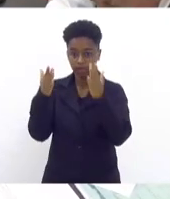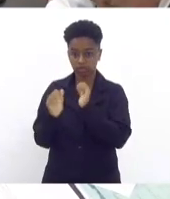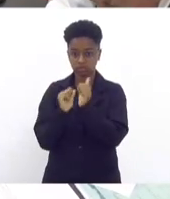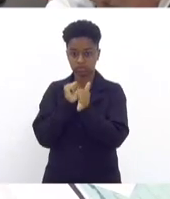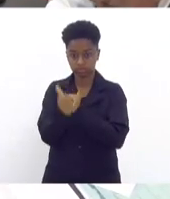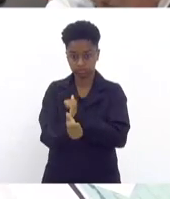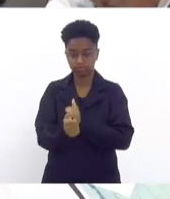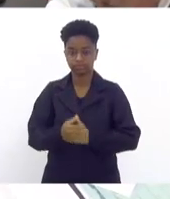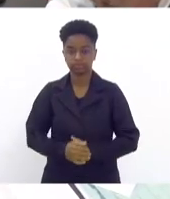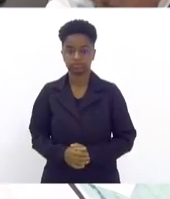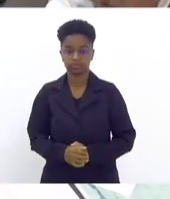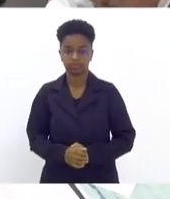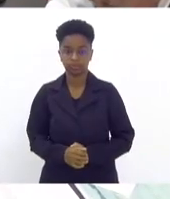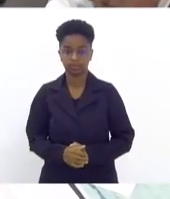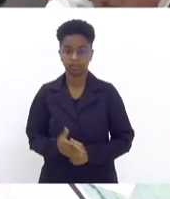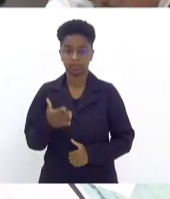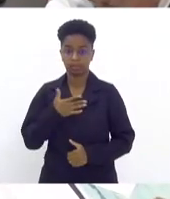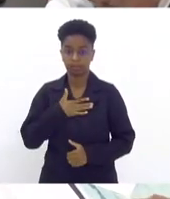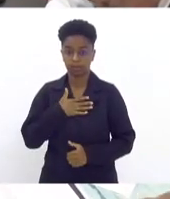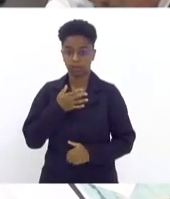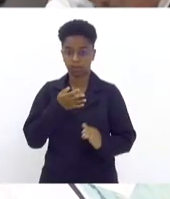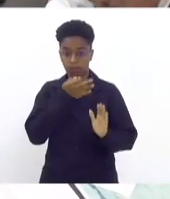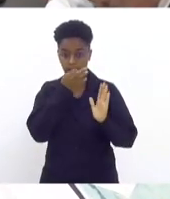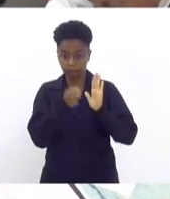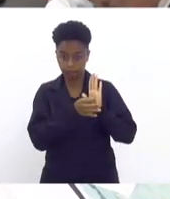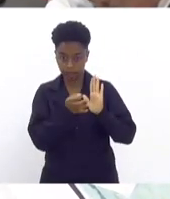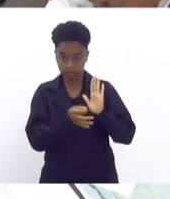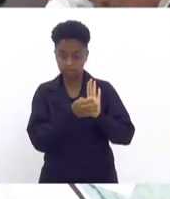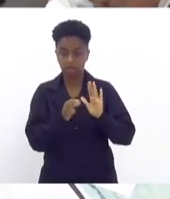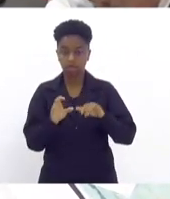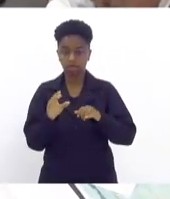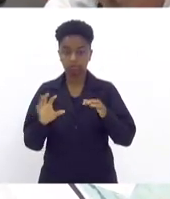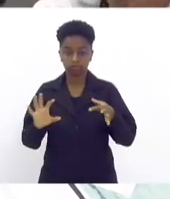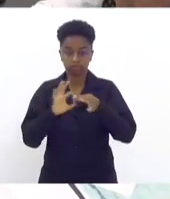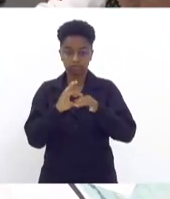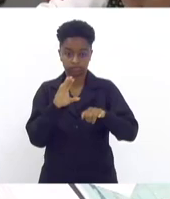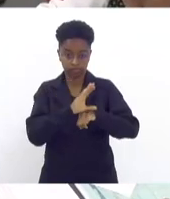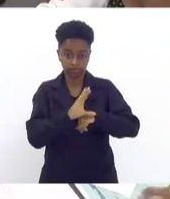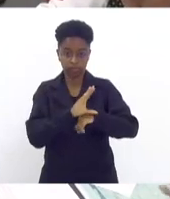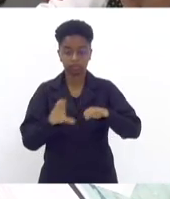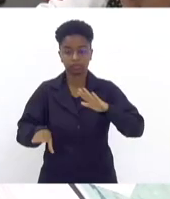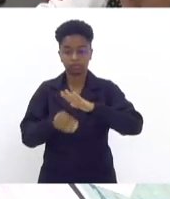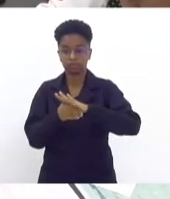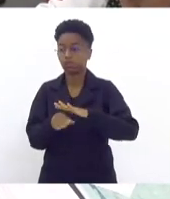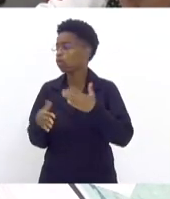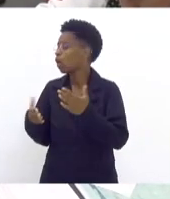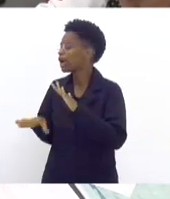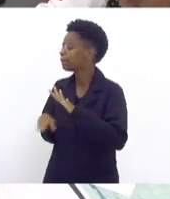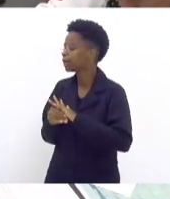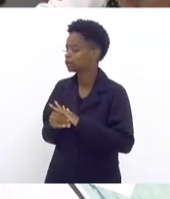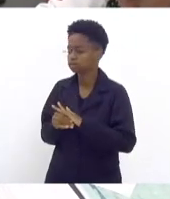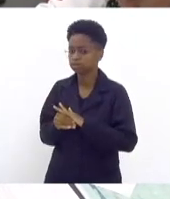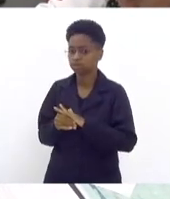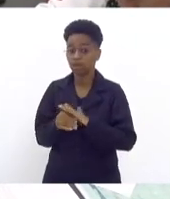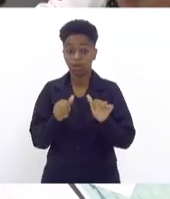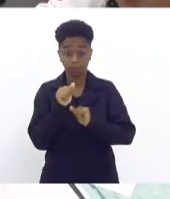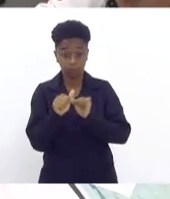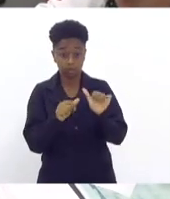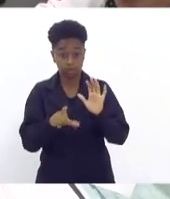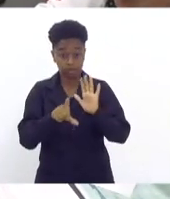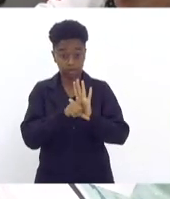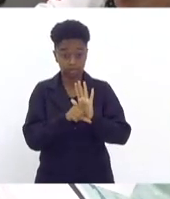desportivos. Meu parecer é pela constitucionalidade com emendas, concluindo por substitutivo. Qual emenda? Alterando a Lei